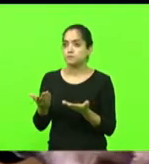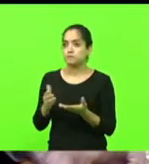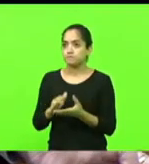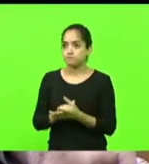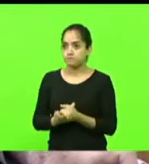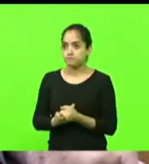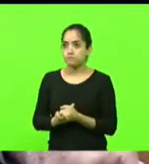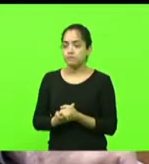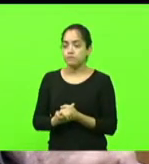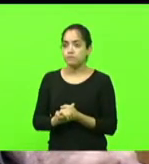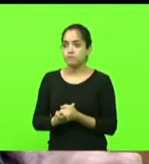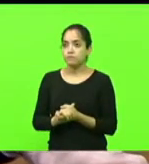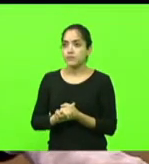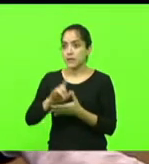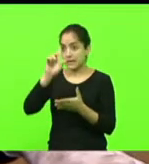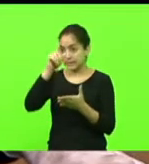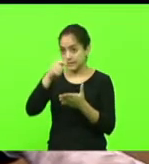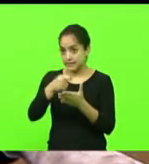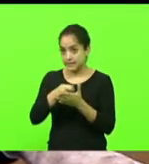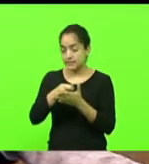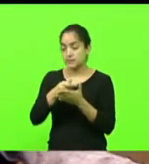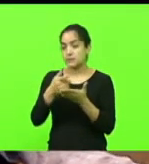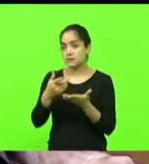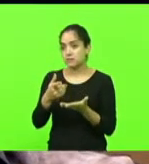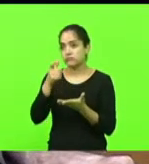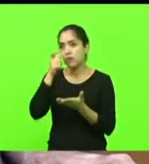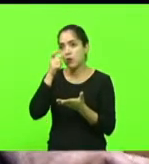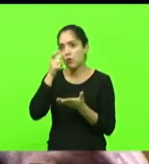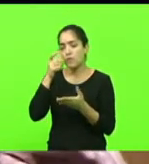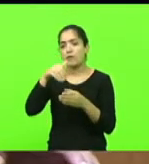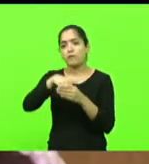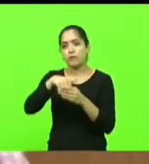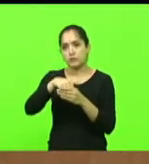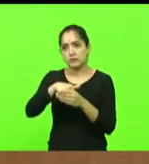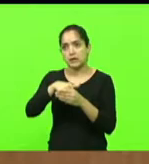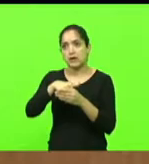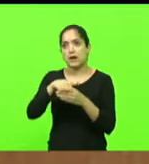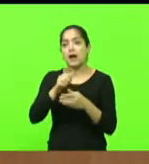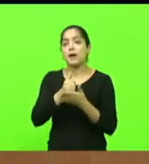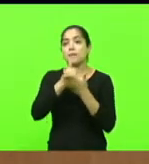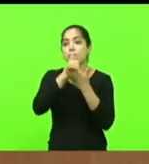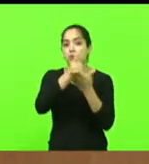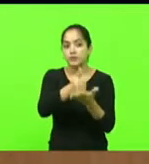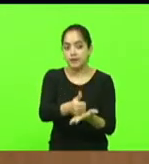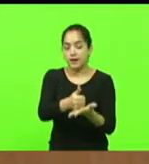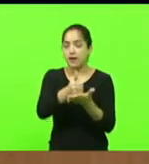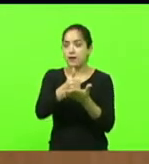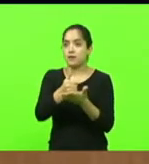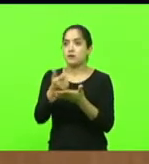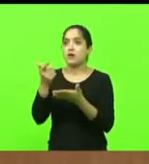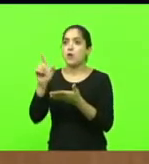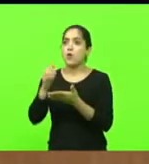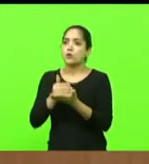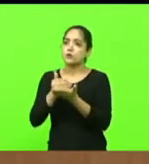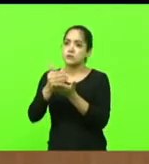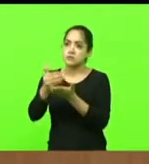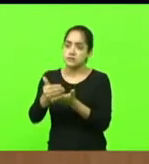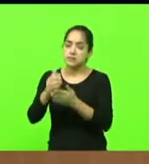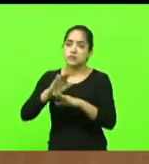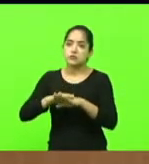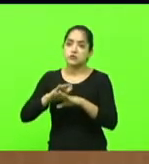a nossa decisão, a não ser acompanhar, votar a favor, e outras iniciativas